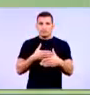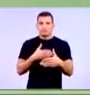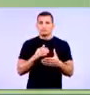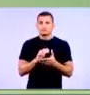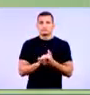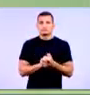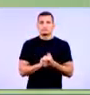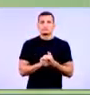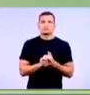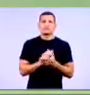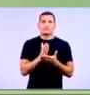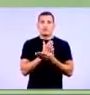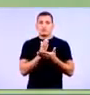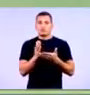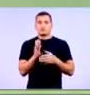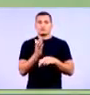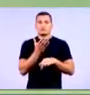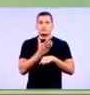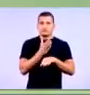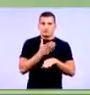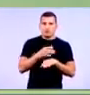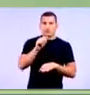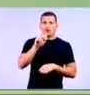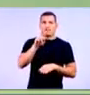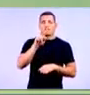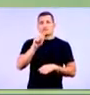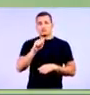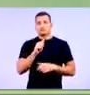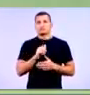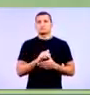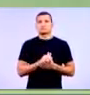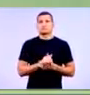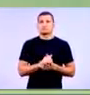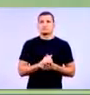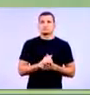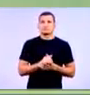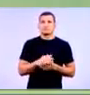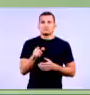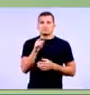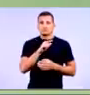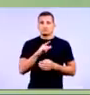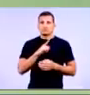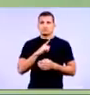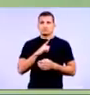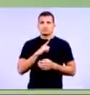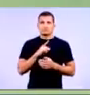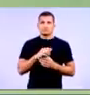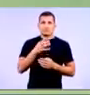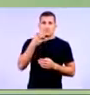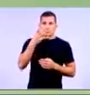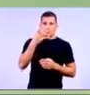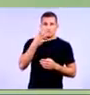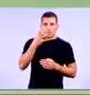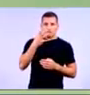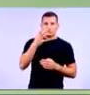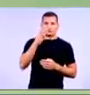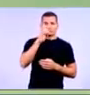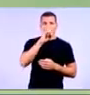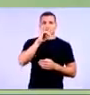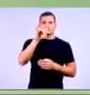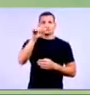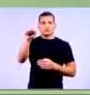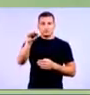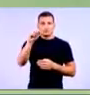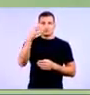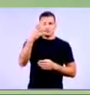atividades do AVA, o fórum, a tarefa, o questionário, vocês terão 4 dias.